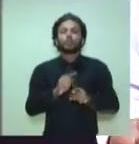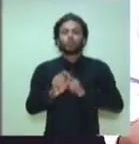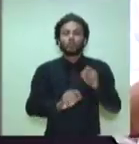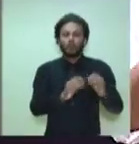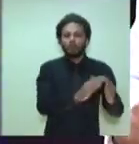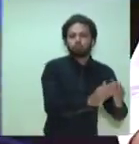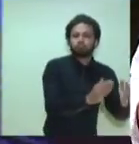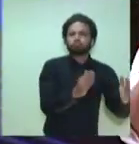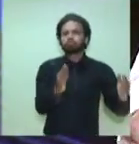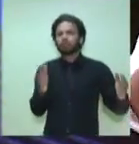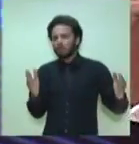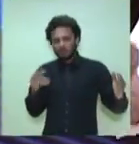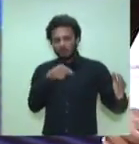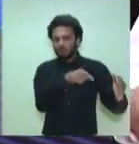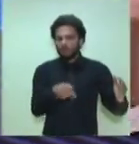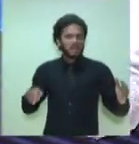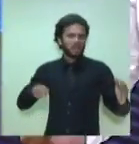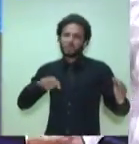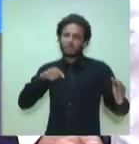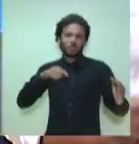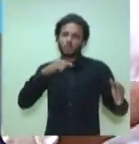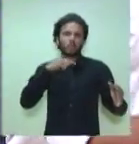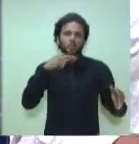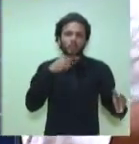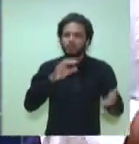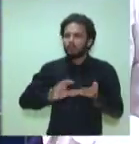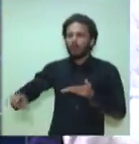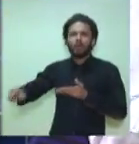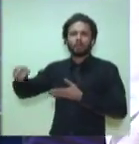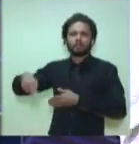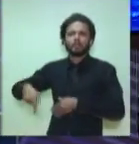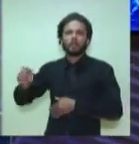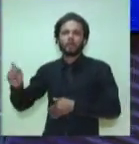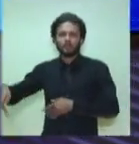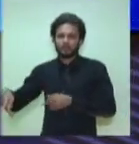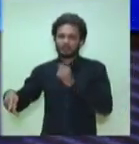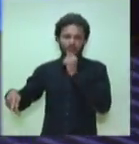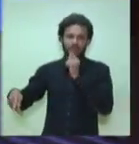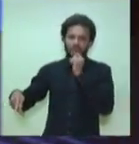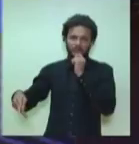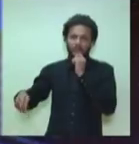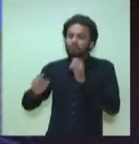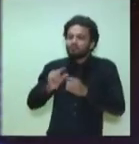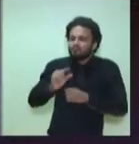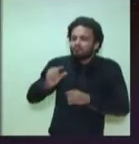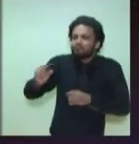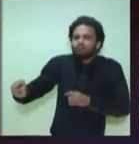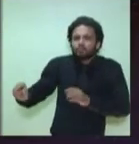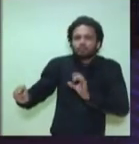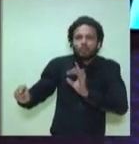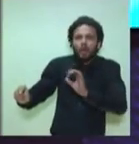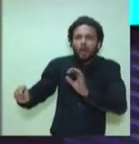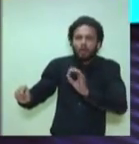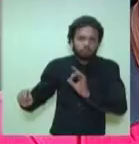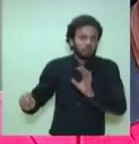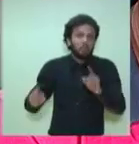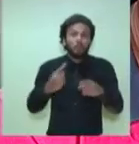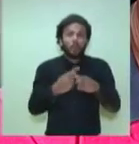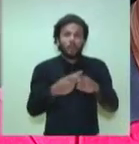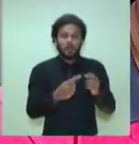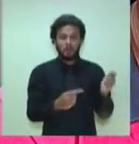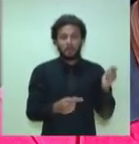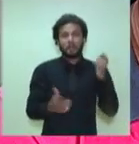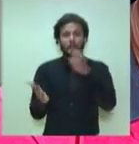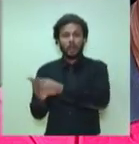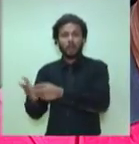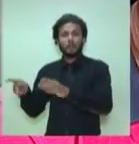um período, não foram feitos os repasses patronais. Foram feitos os repasses patronais a menor, porque uma parte da previdência é paga pelo próprio